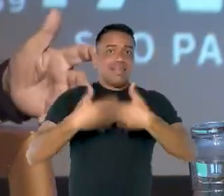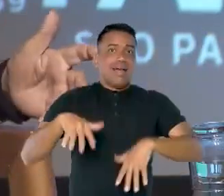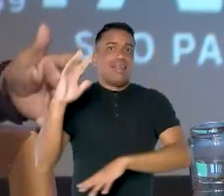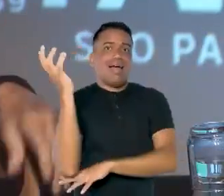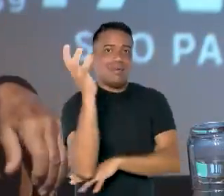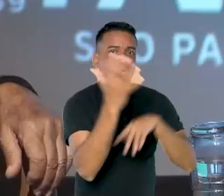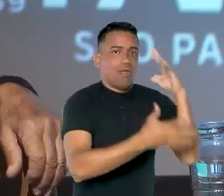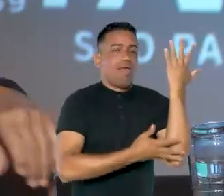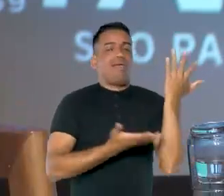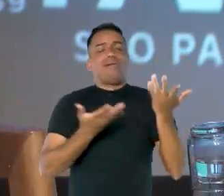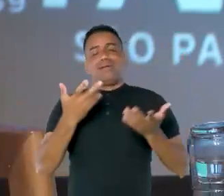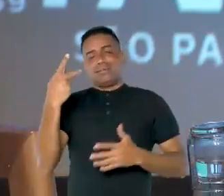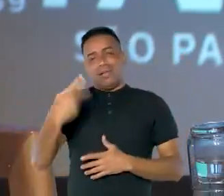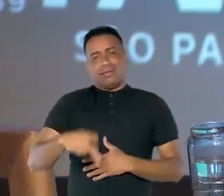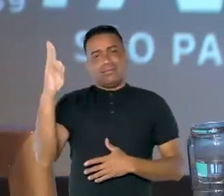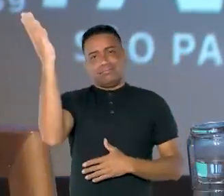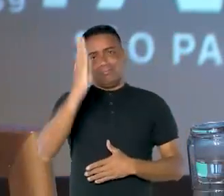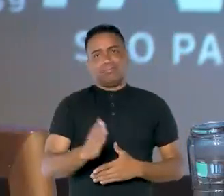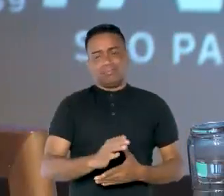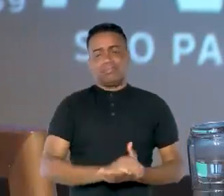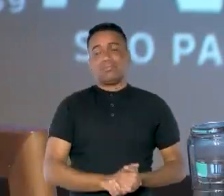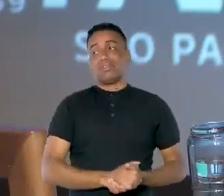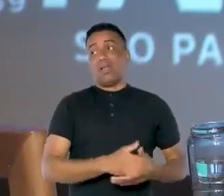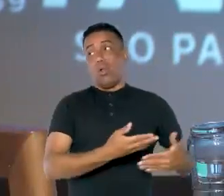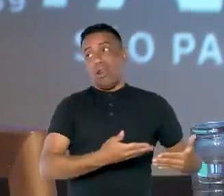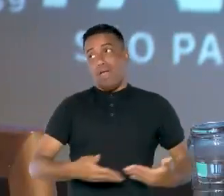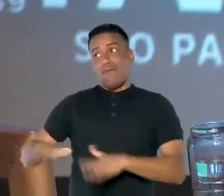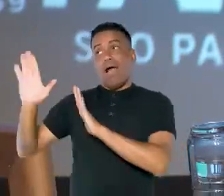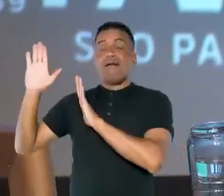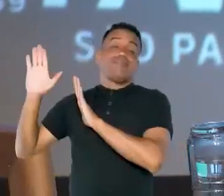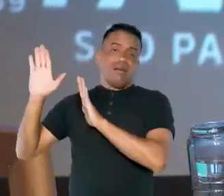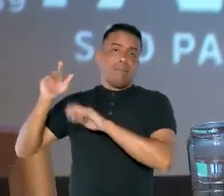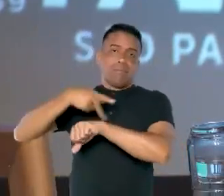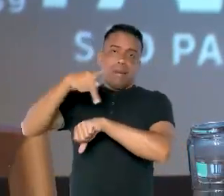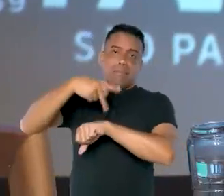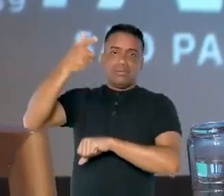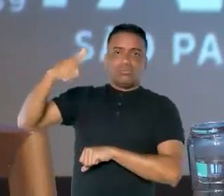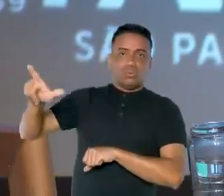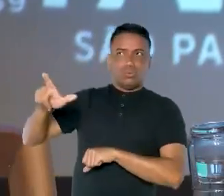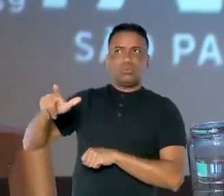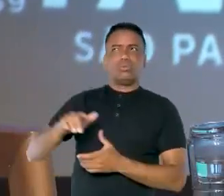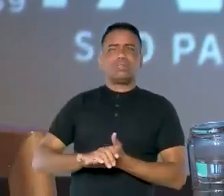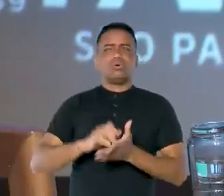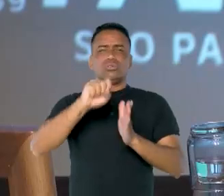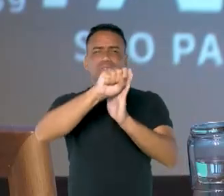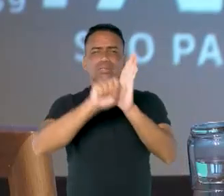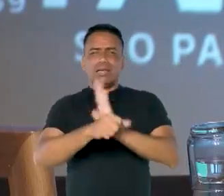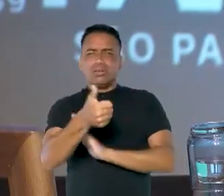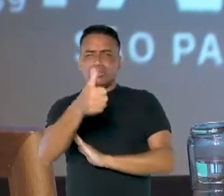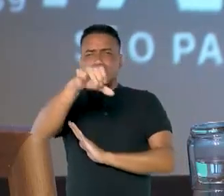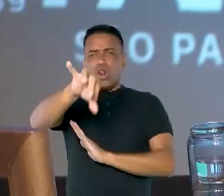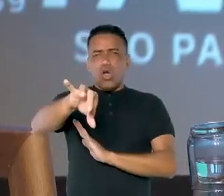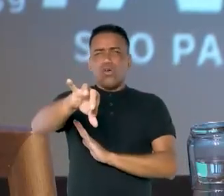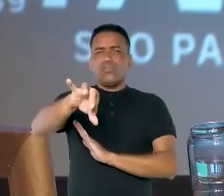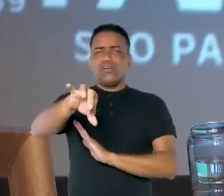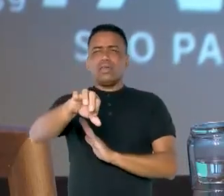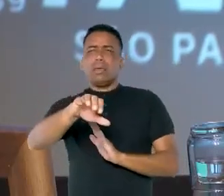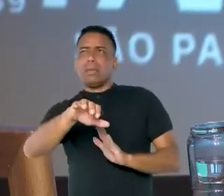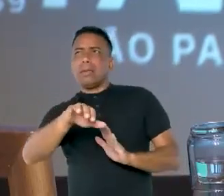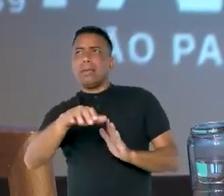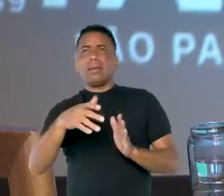levando o pau-brasil. Quando nós avançamos um pouco para o século XIX e vemos o ciclo da